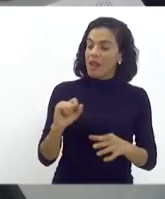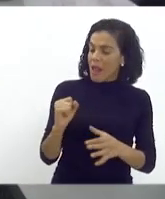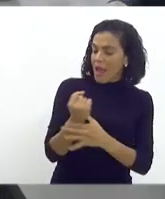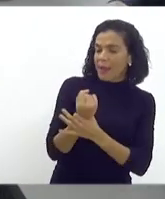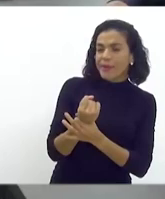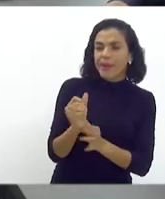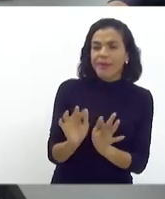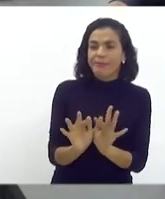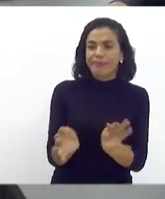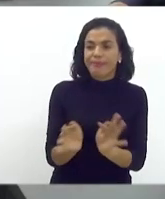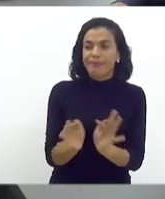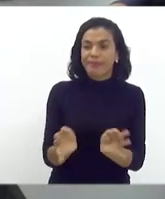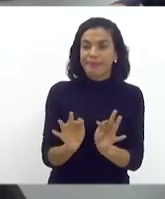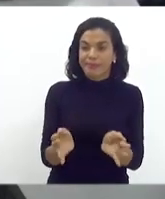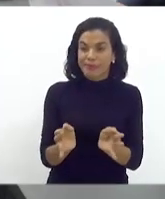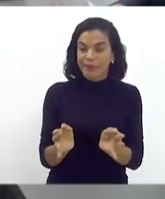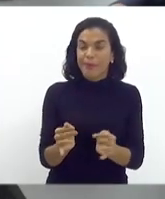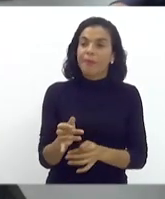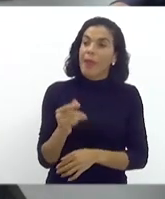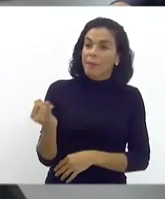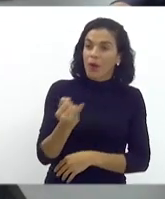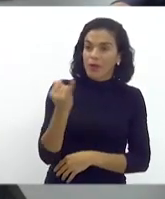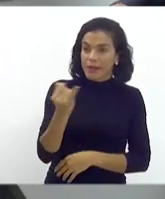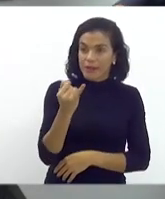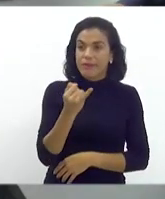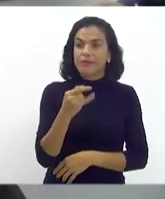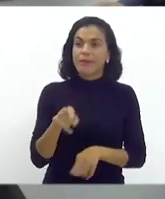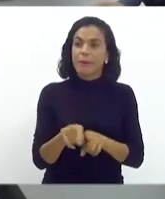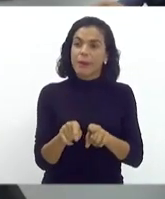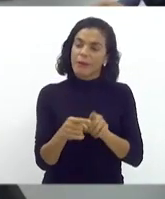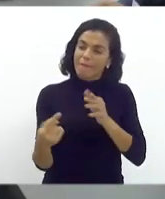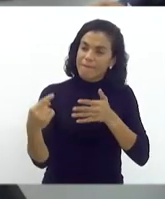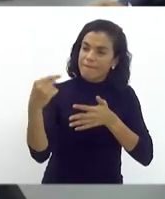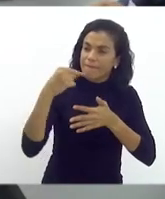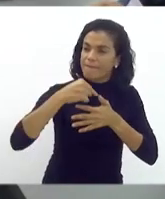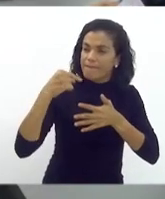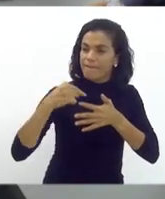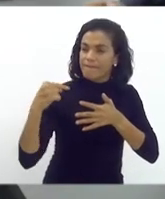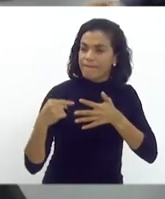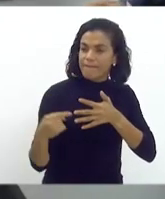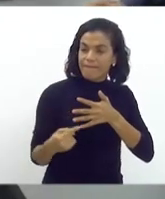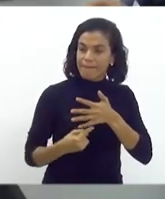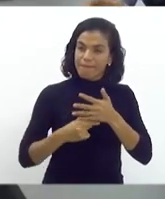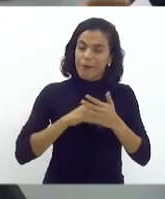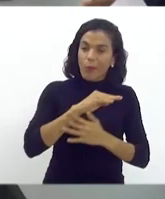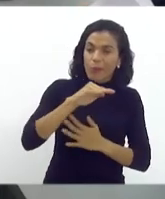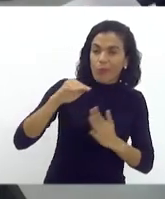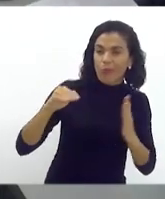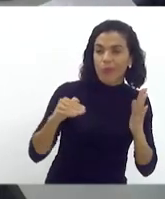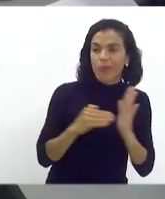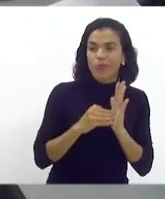mínimas que são importantes de serem observados então toda essa